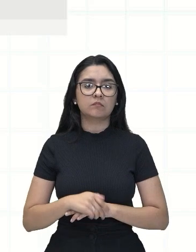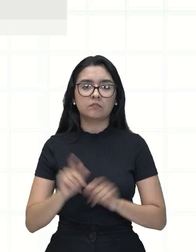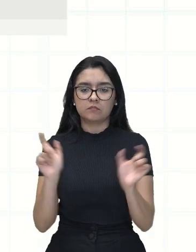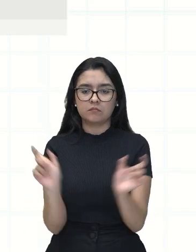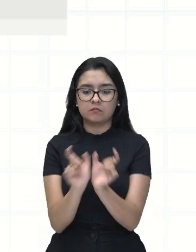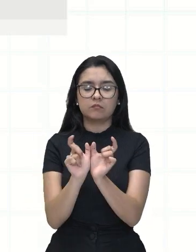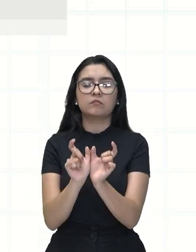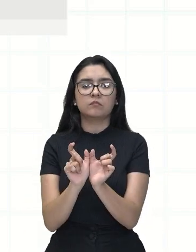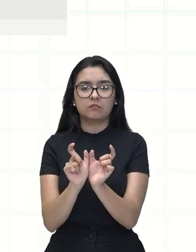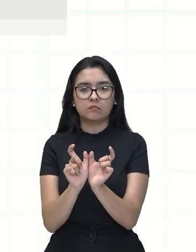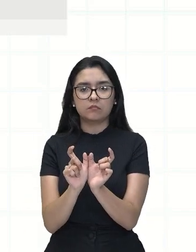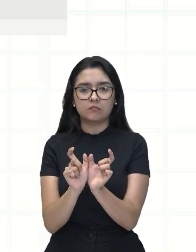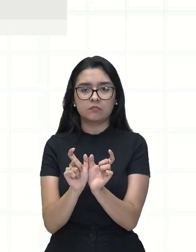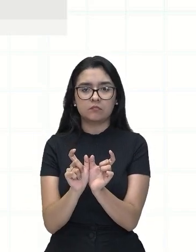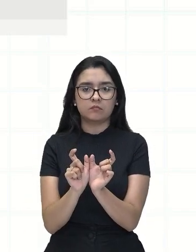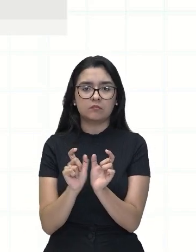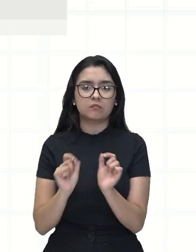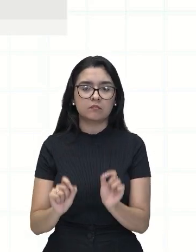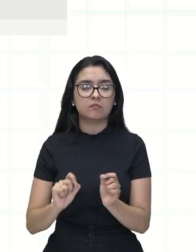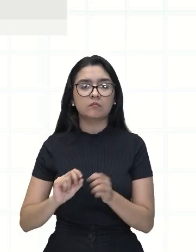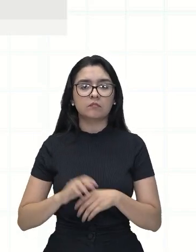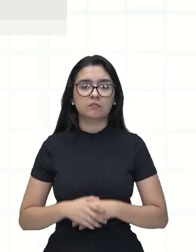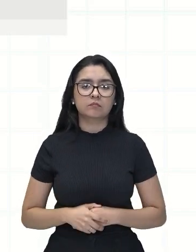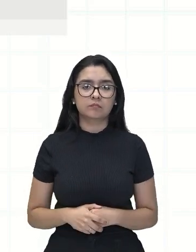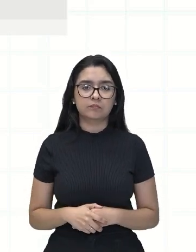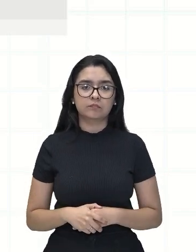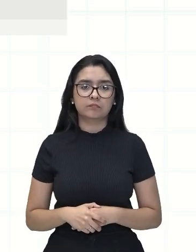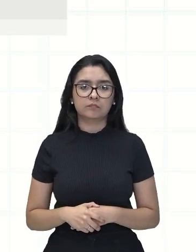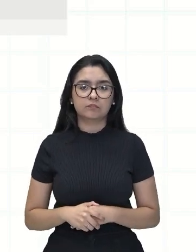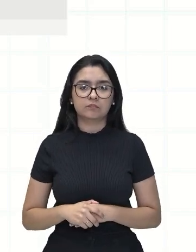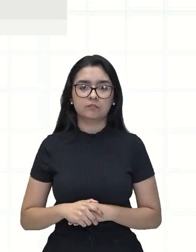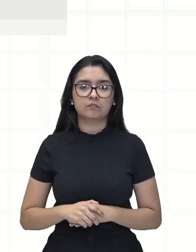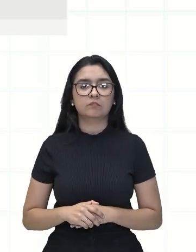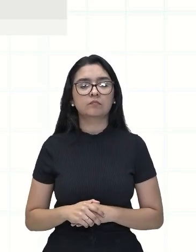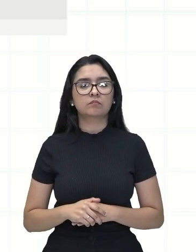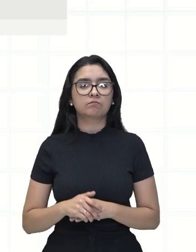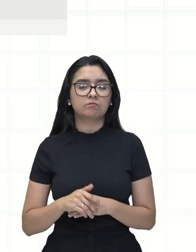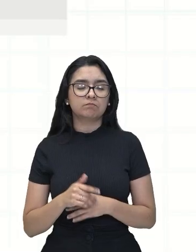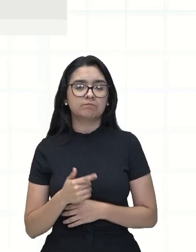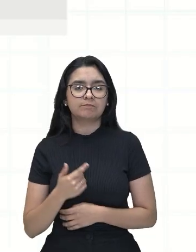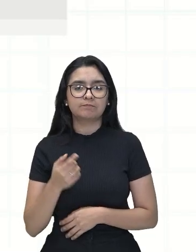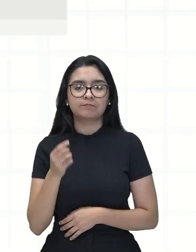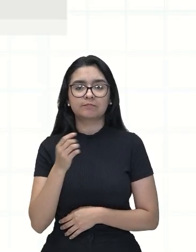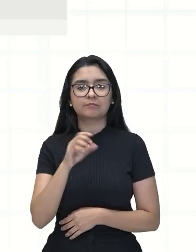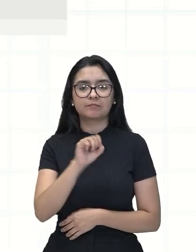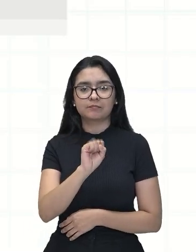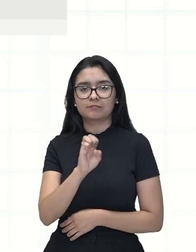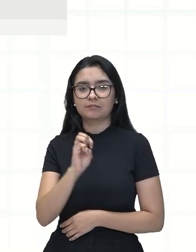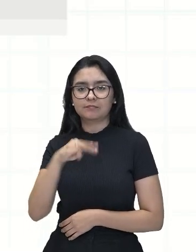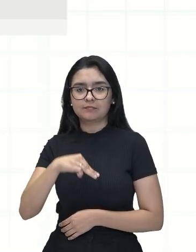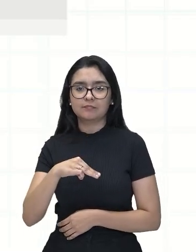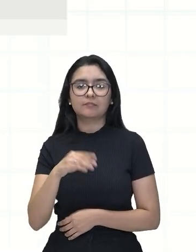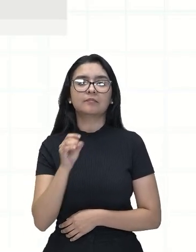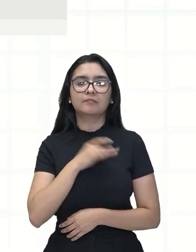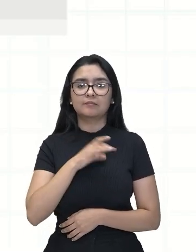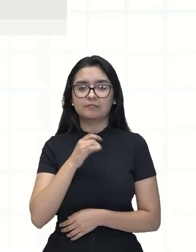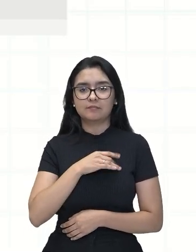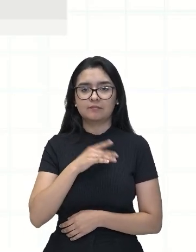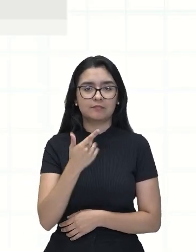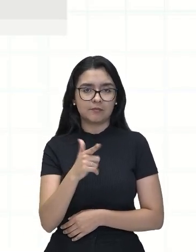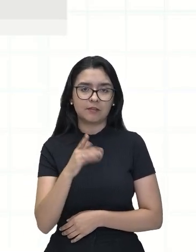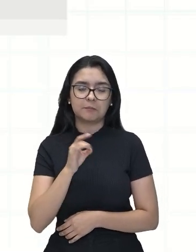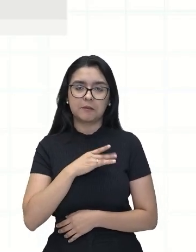juntei fearless, fearless, sem medo. Então, fearless, a palavra